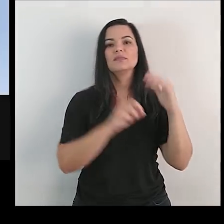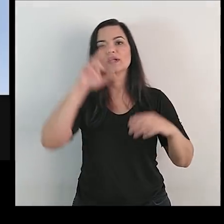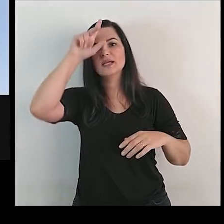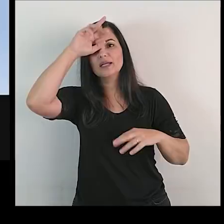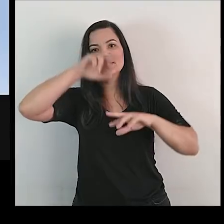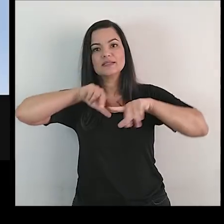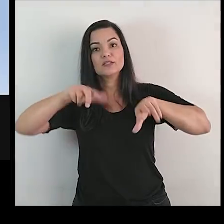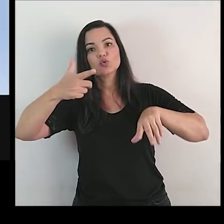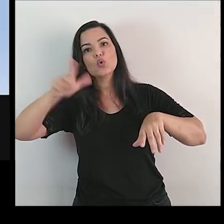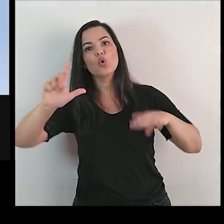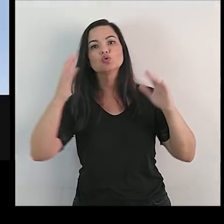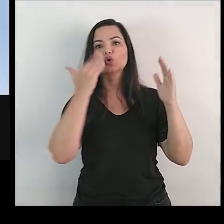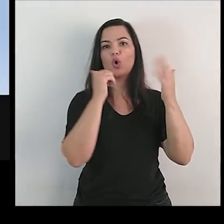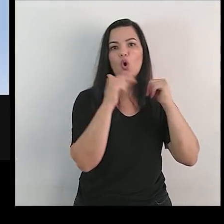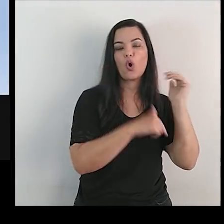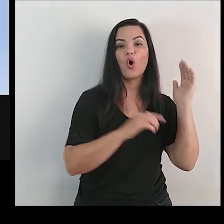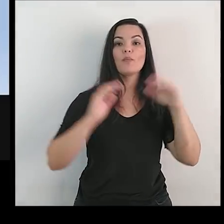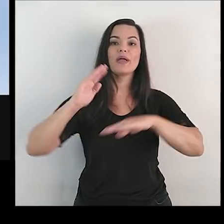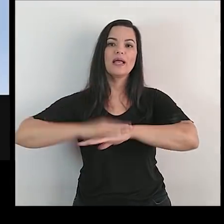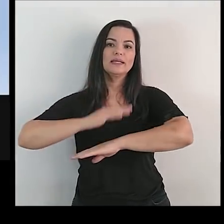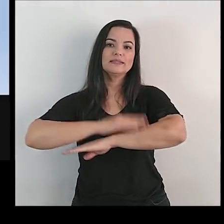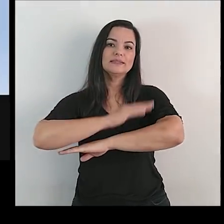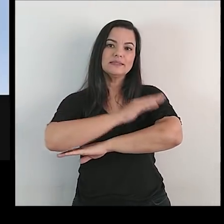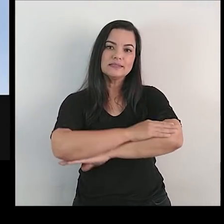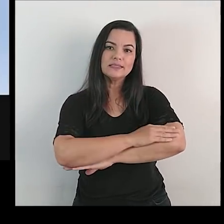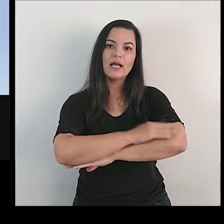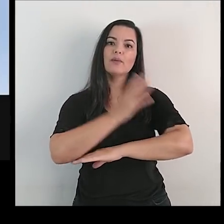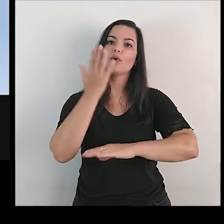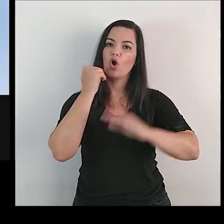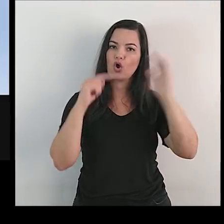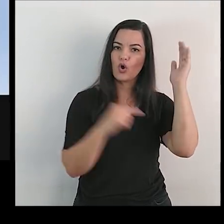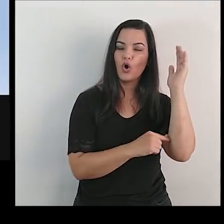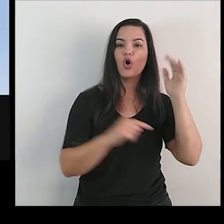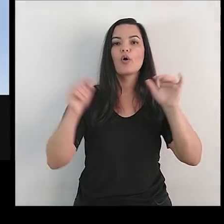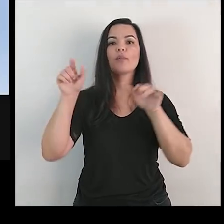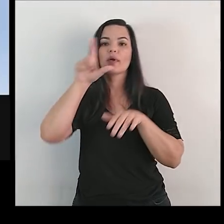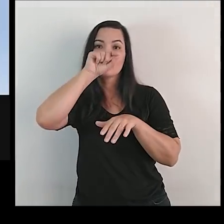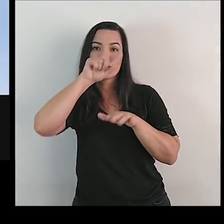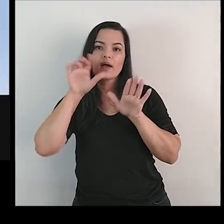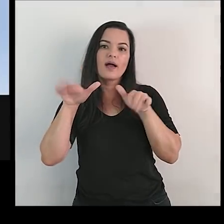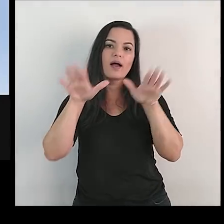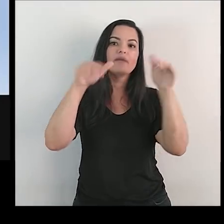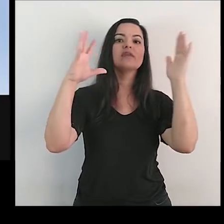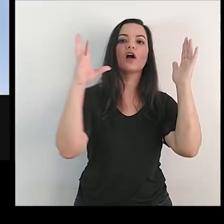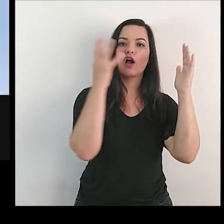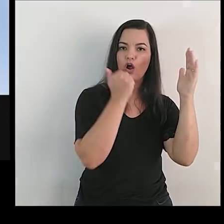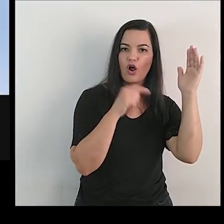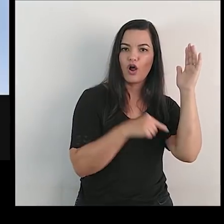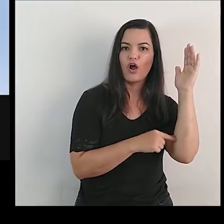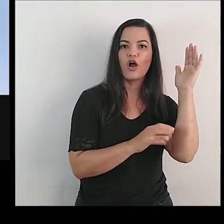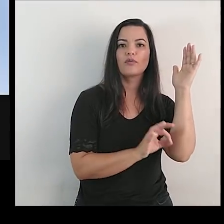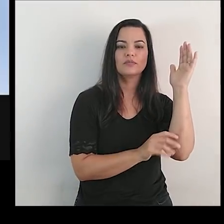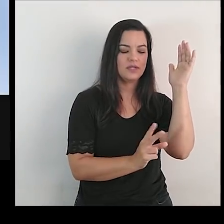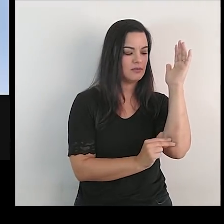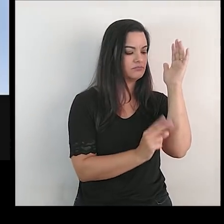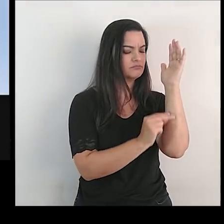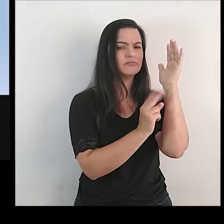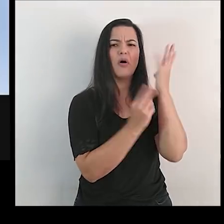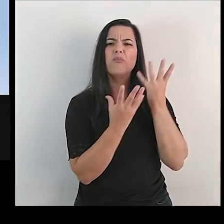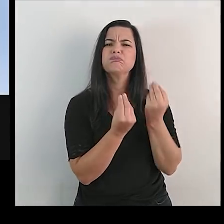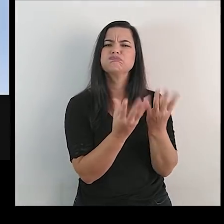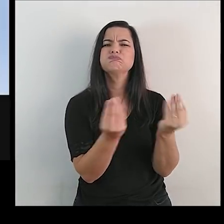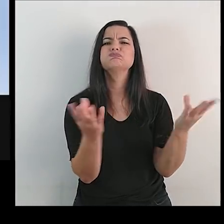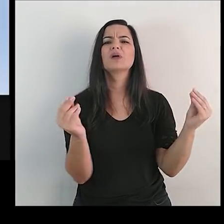outros animais, como sapos, aves, enfim. Então, tem abundância, é um inseto que é